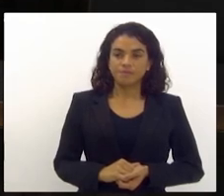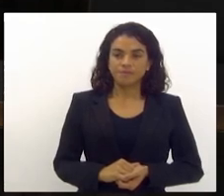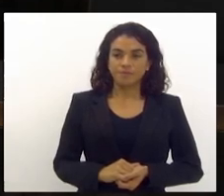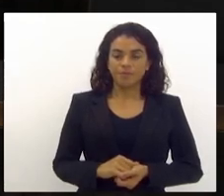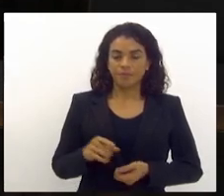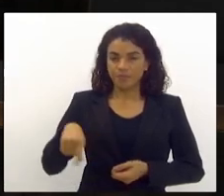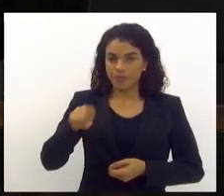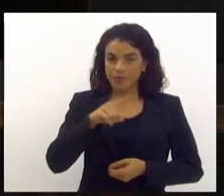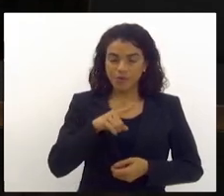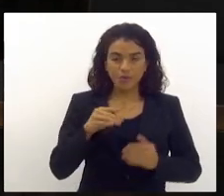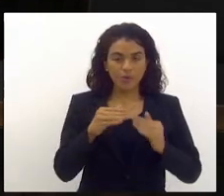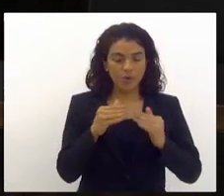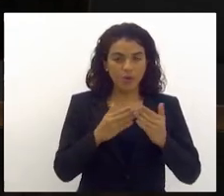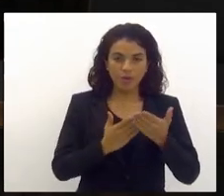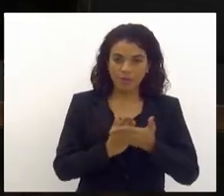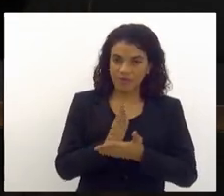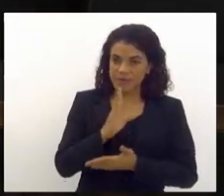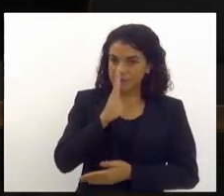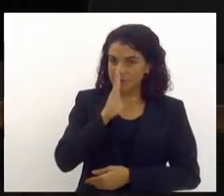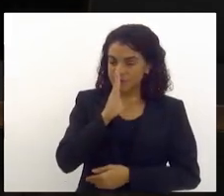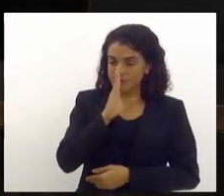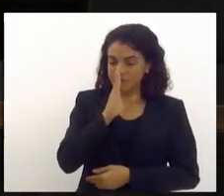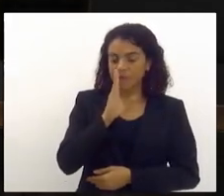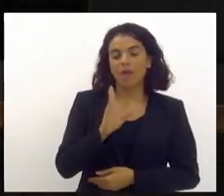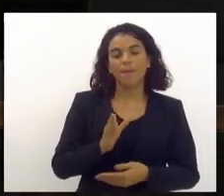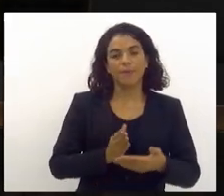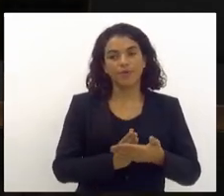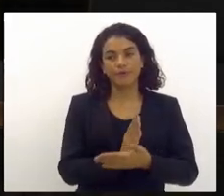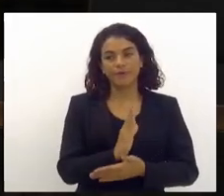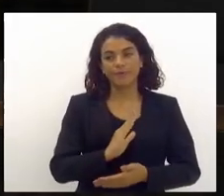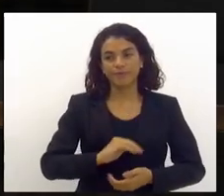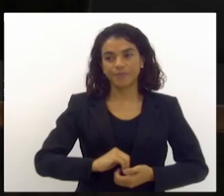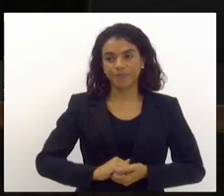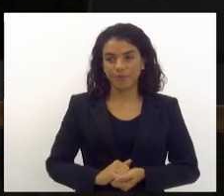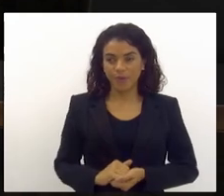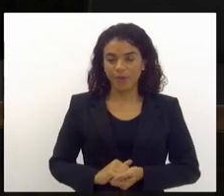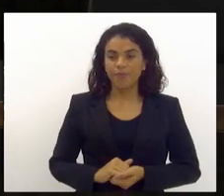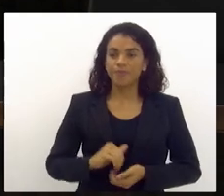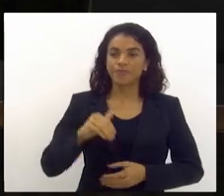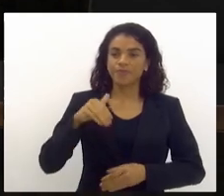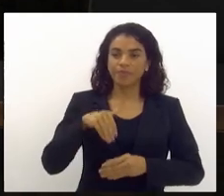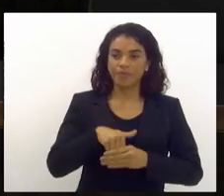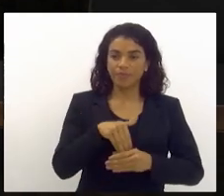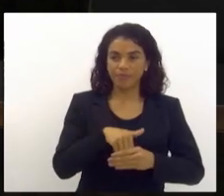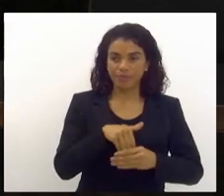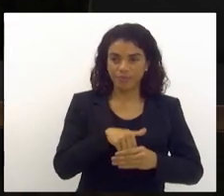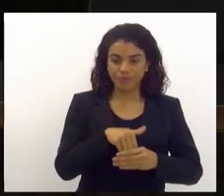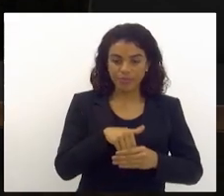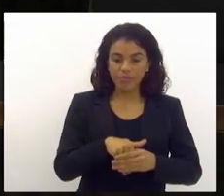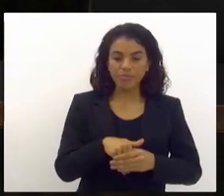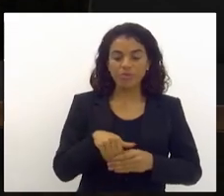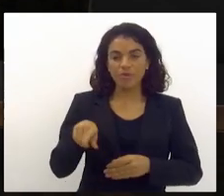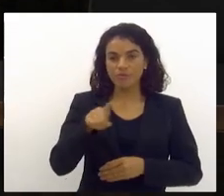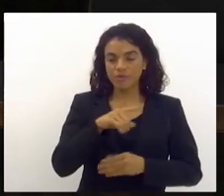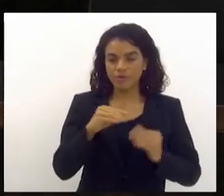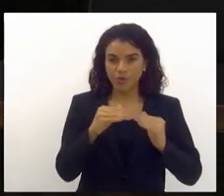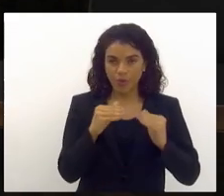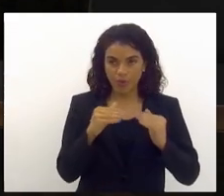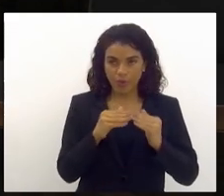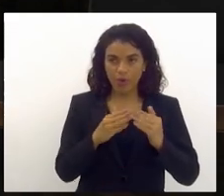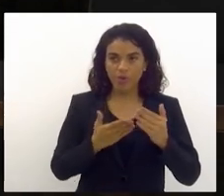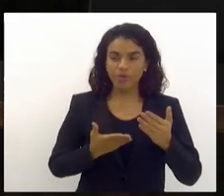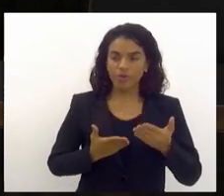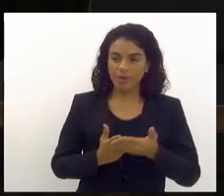Senhores que aprovam, permaneçam como estão. Aprovado. Em votação, a matéria destacada. Senhores que aprovam, permaneçam como